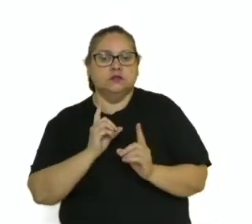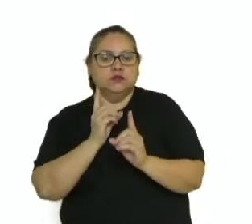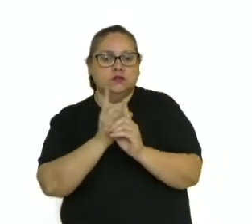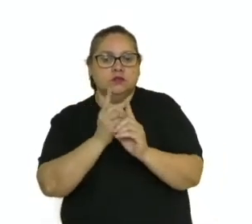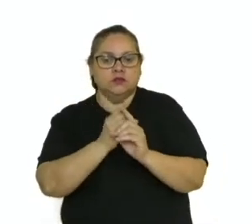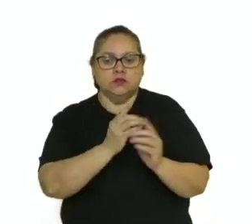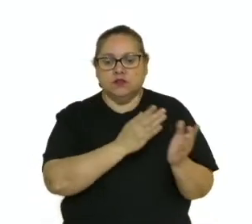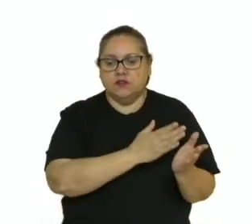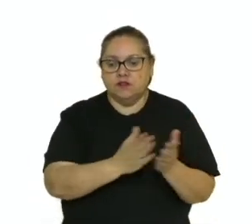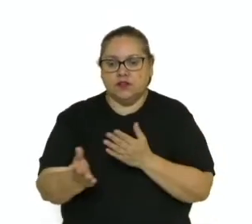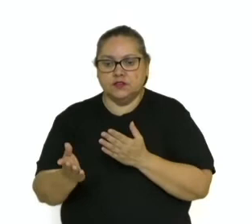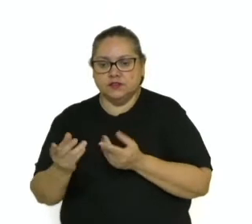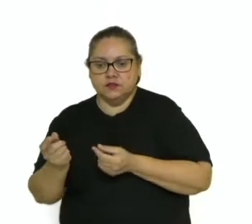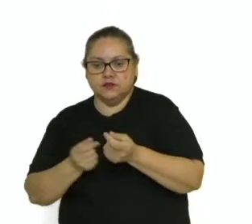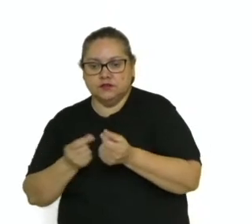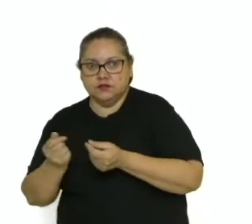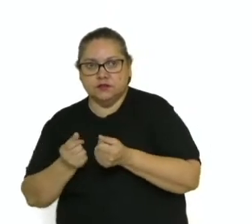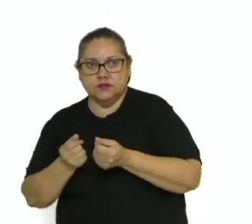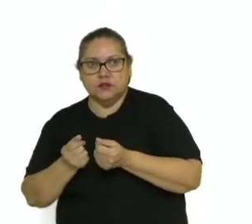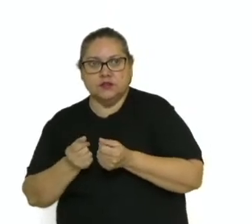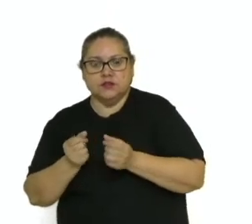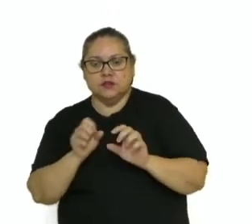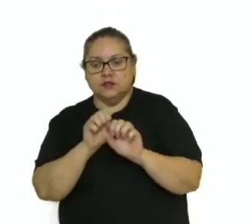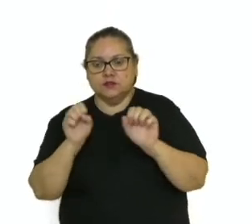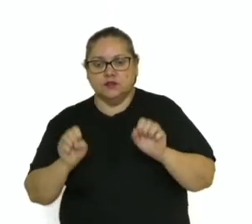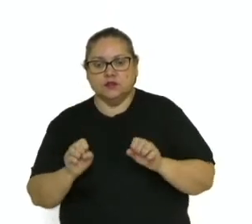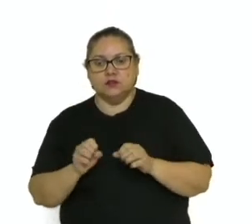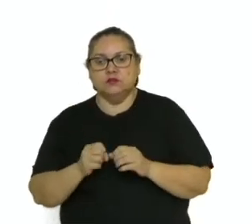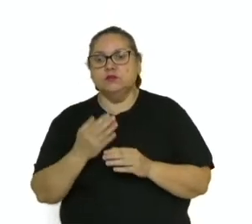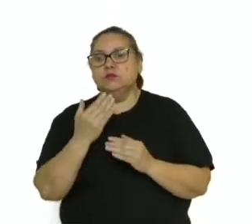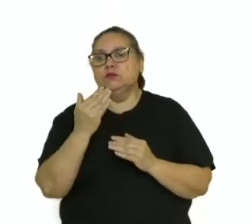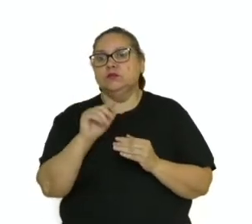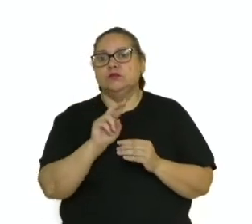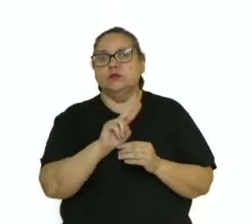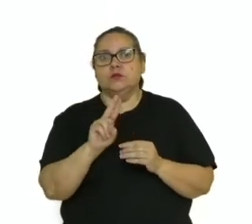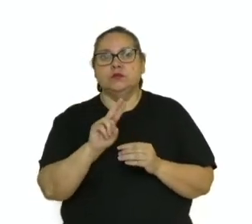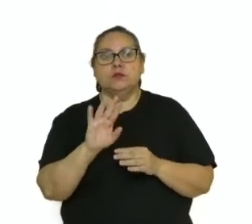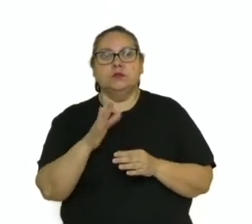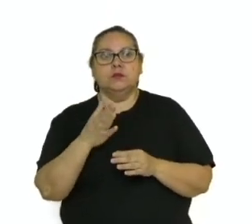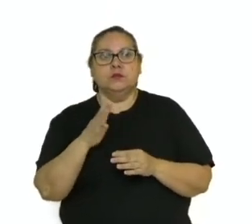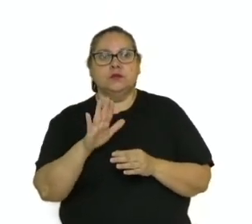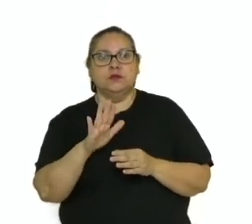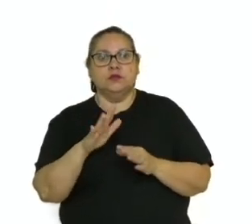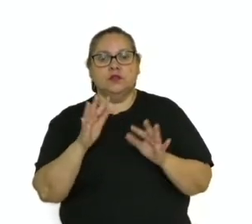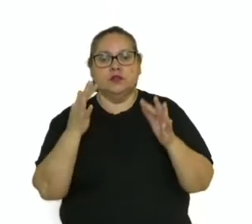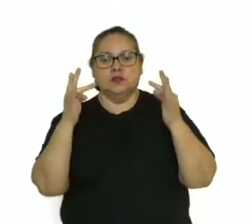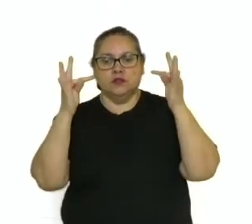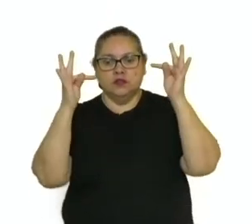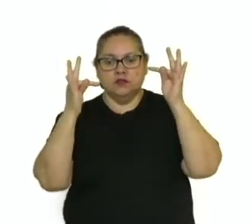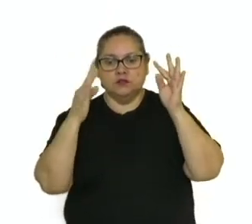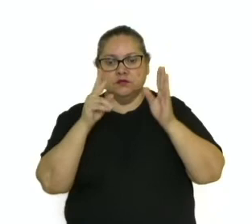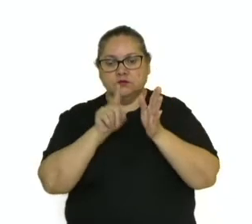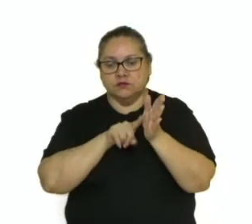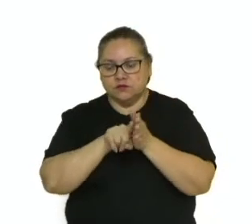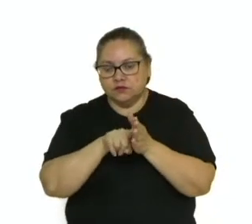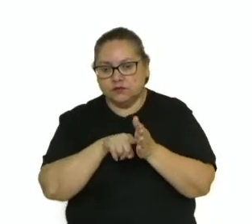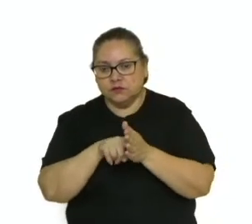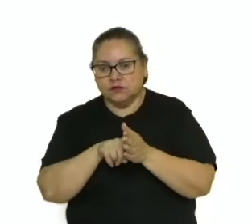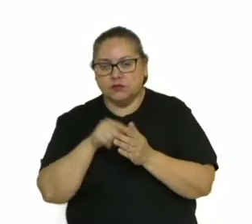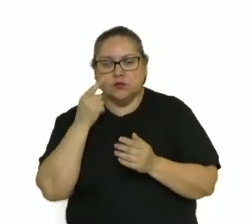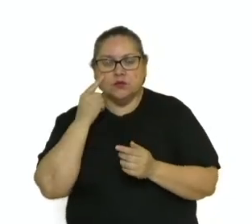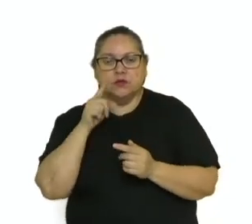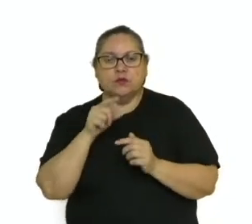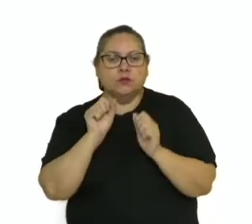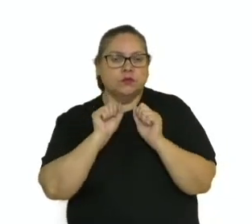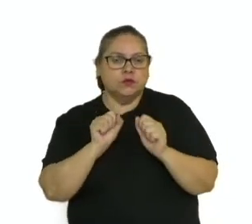na fase financeira do sistema capitalista. O chamado meio técnico-científico informacional é visto como um